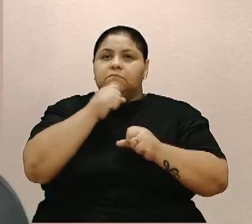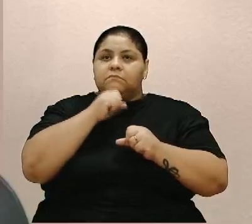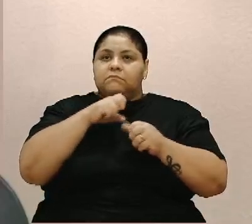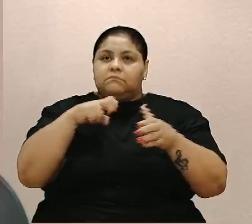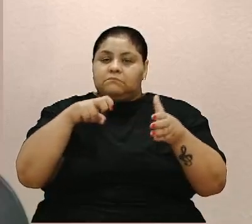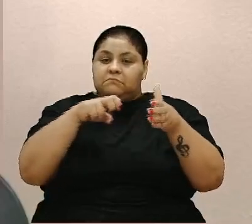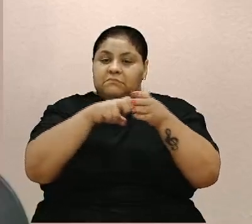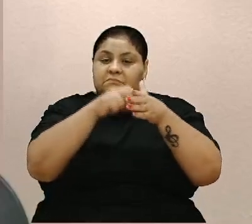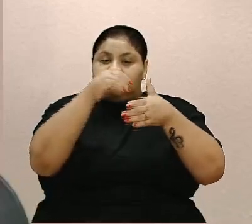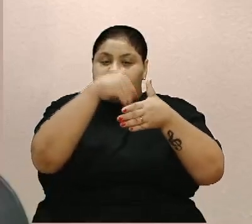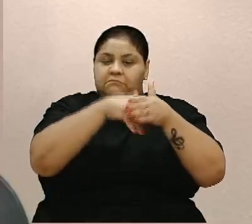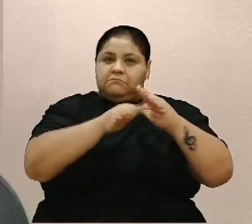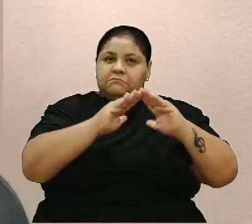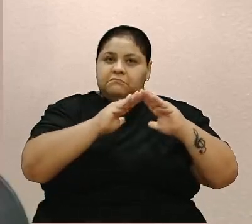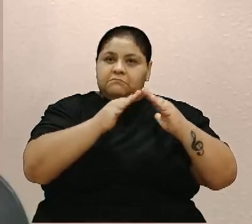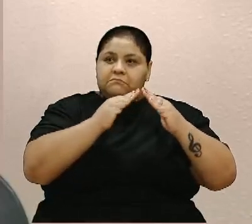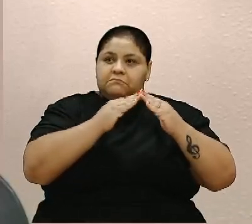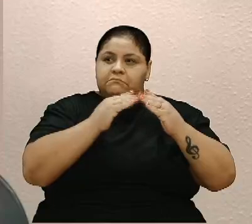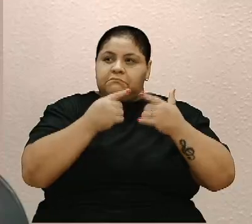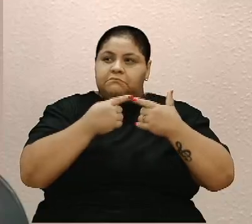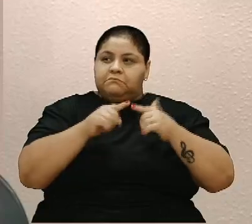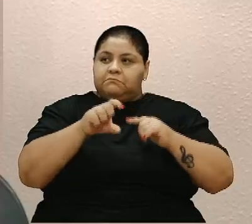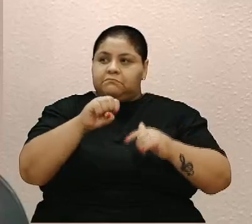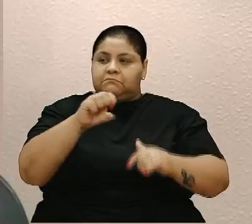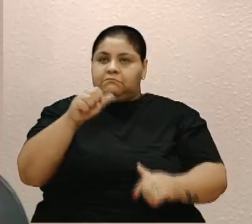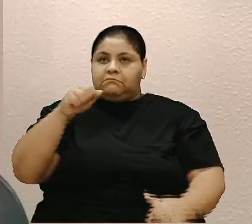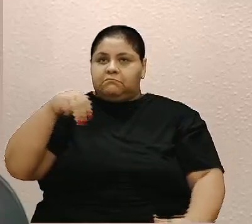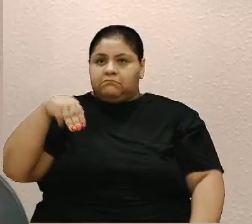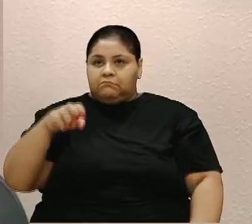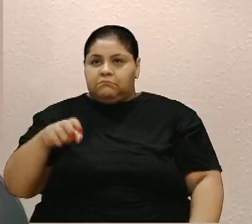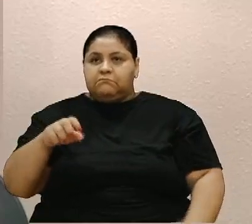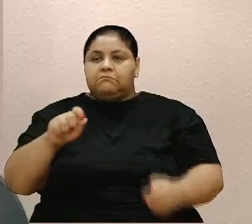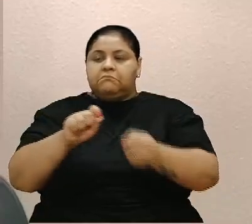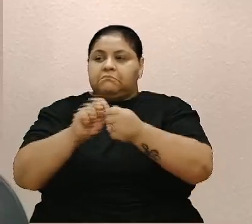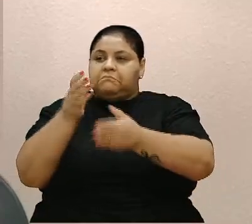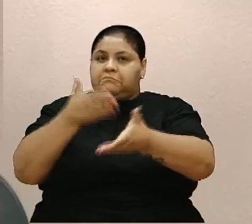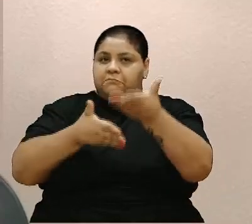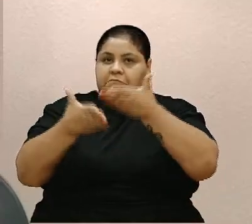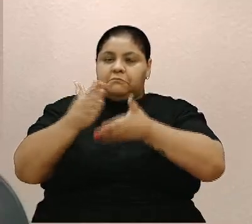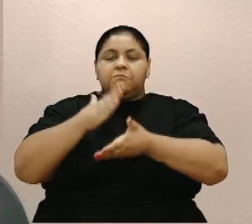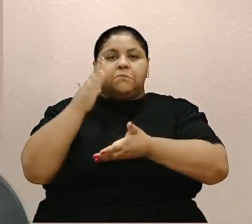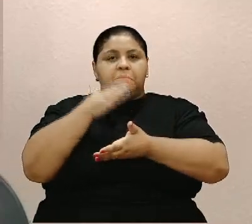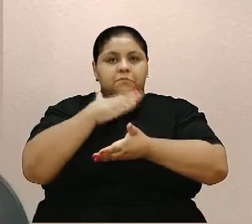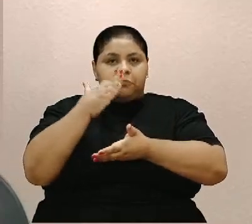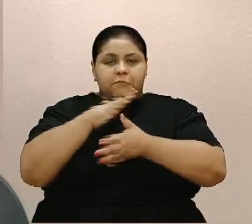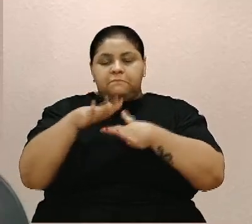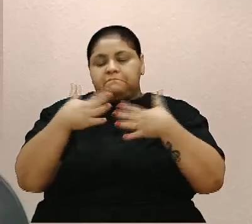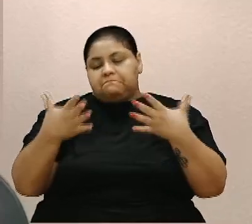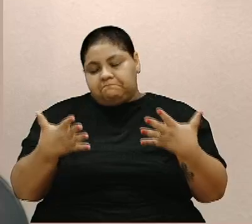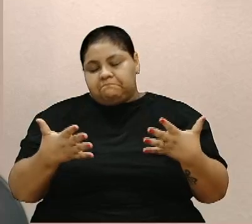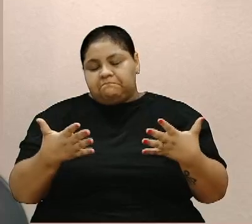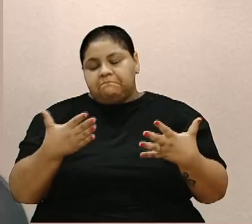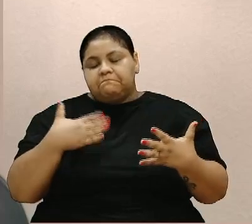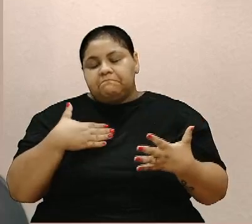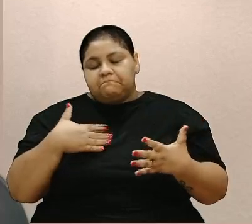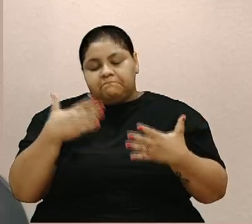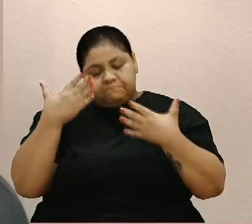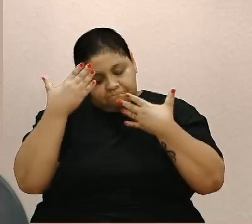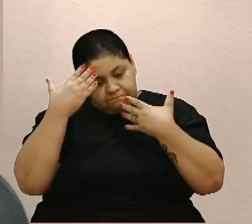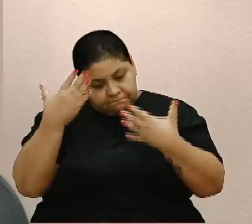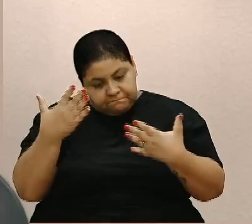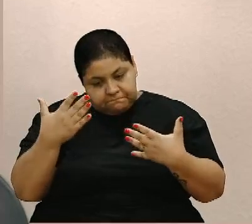grave em casa, mas a SAMU ela prestou o atendimento muito ágil, muito rápido. Então aqui eu quero